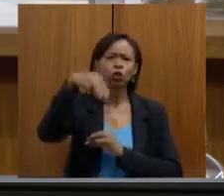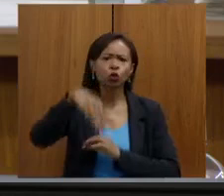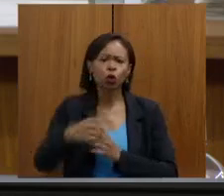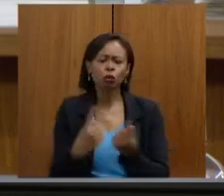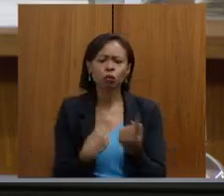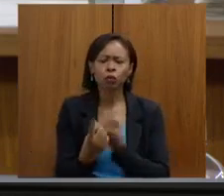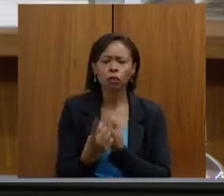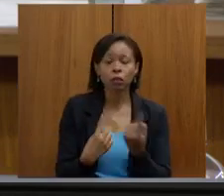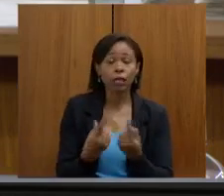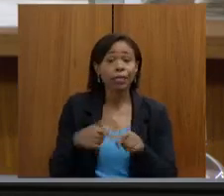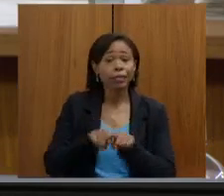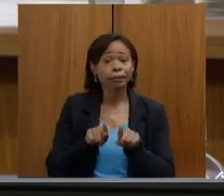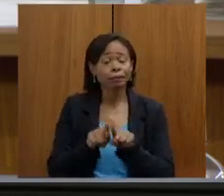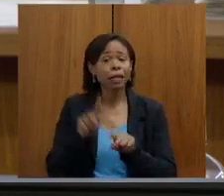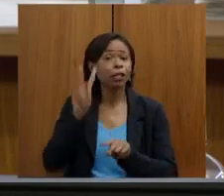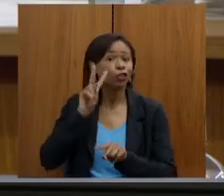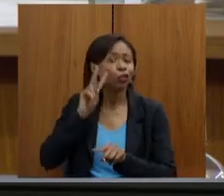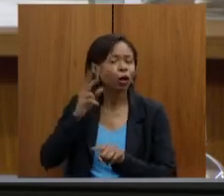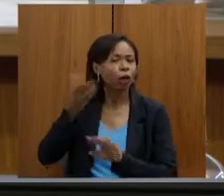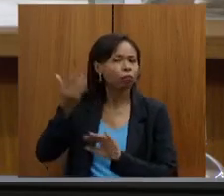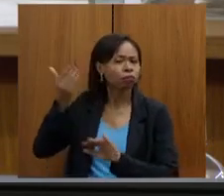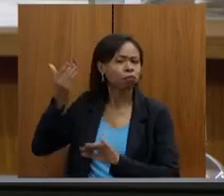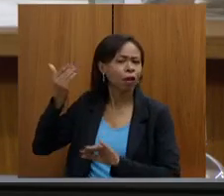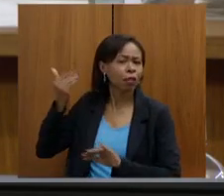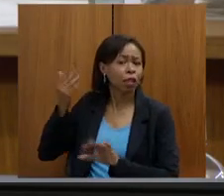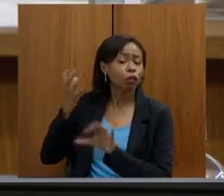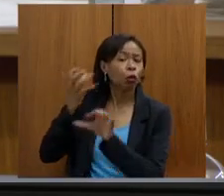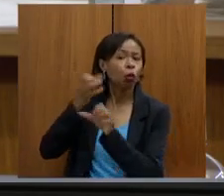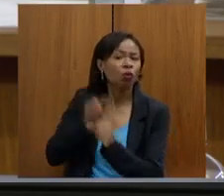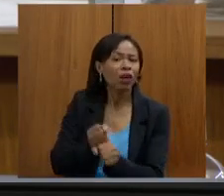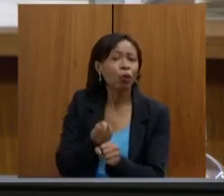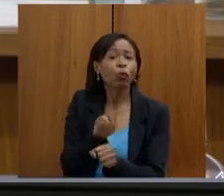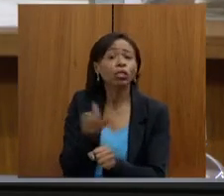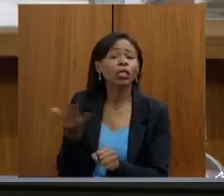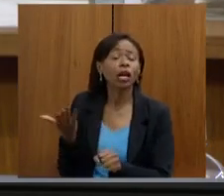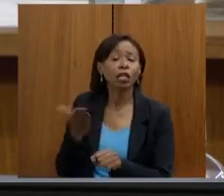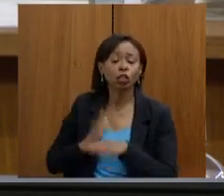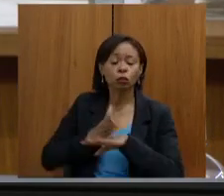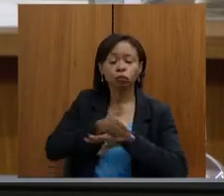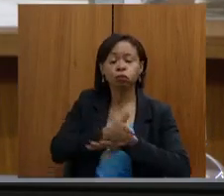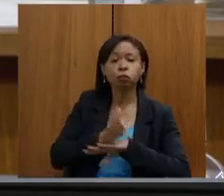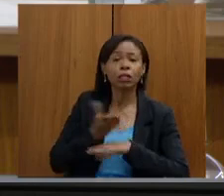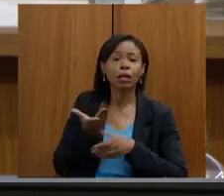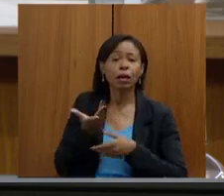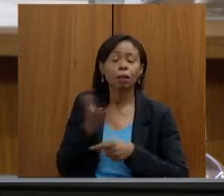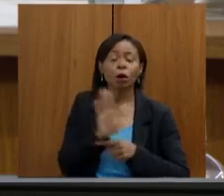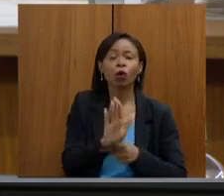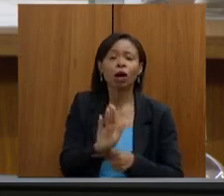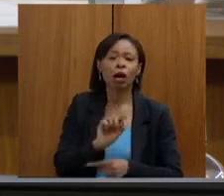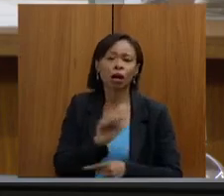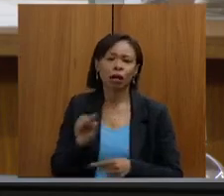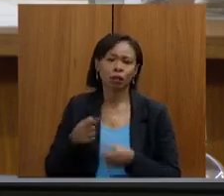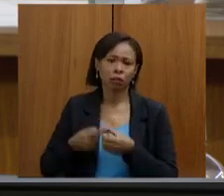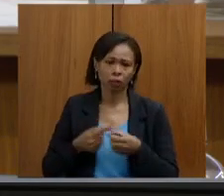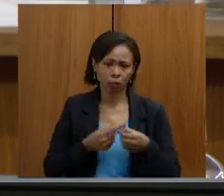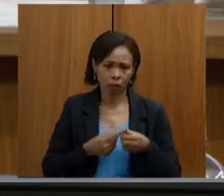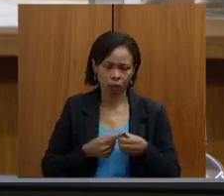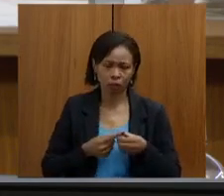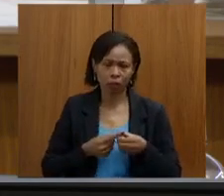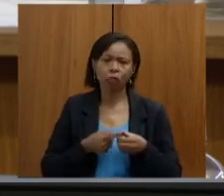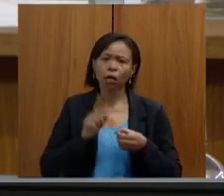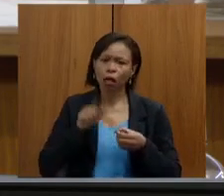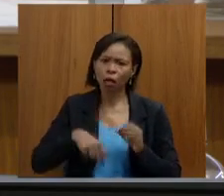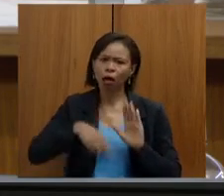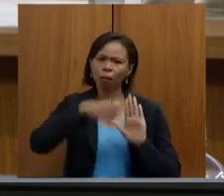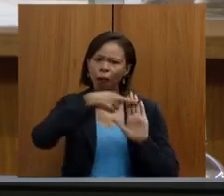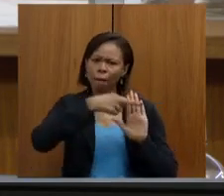histórico anterior de número de atendimentos naquela cidade nós estamos cumprindo um